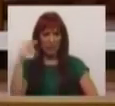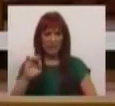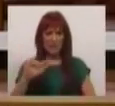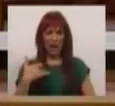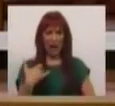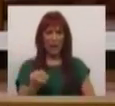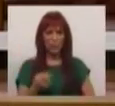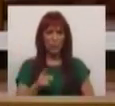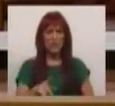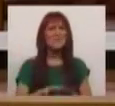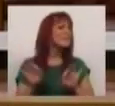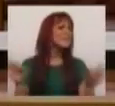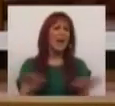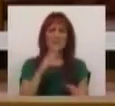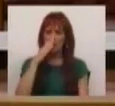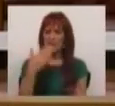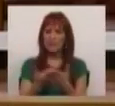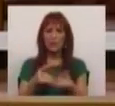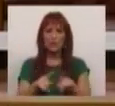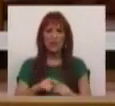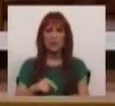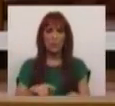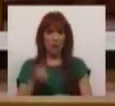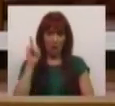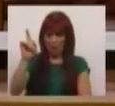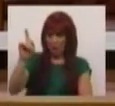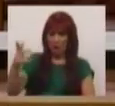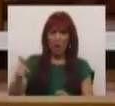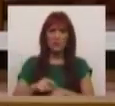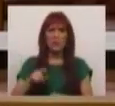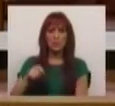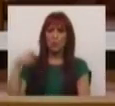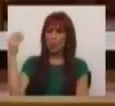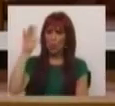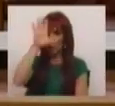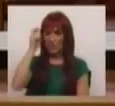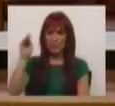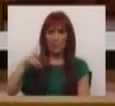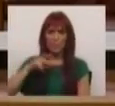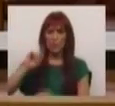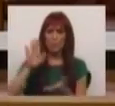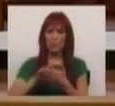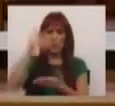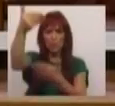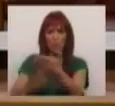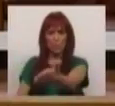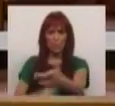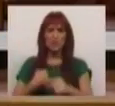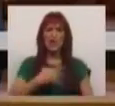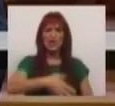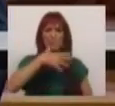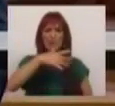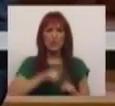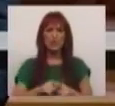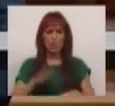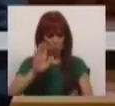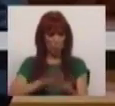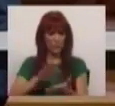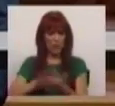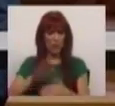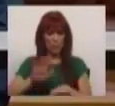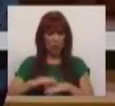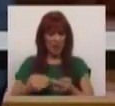Salgado. Quando foi confrontado com essa acusação, Carlos Costa publicou um comunicado e explicou que os factos sobre